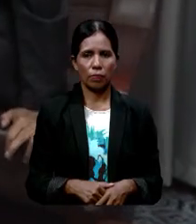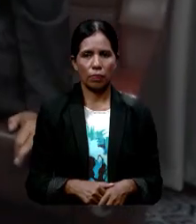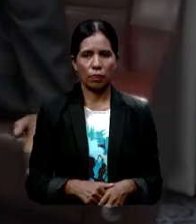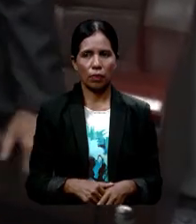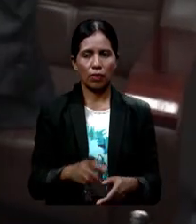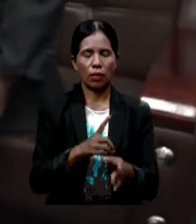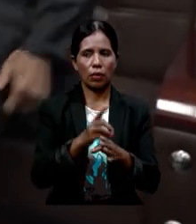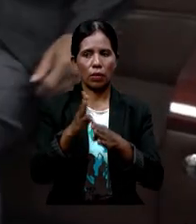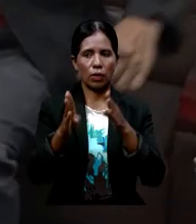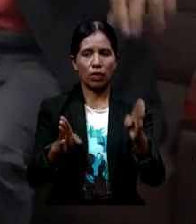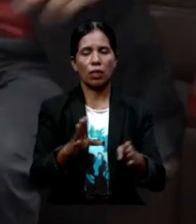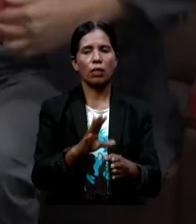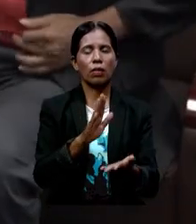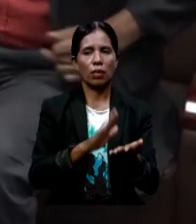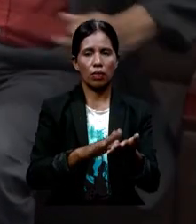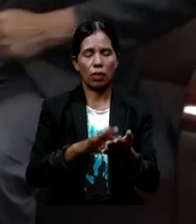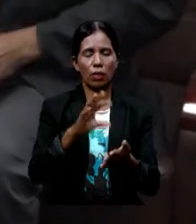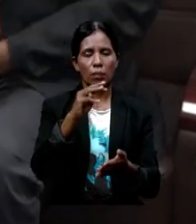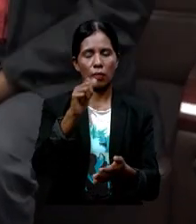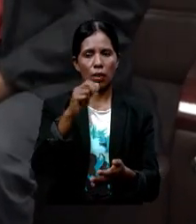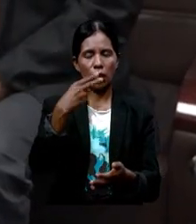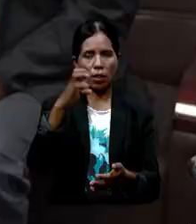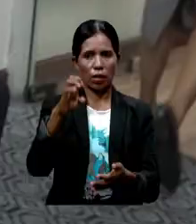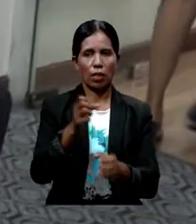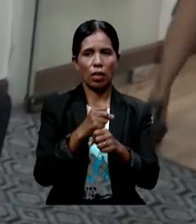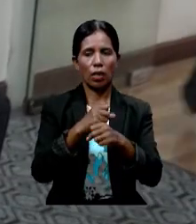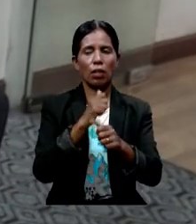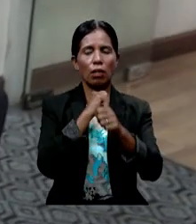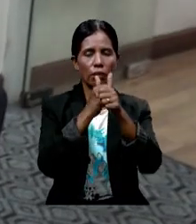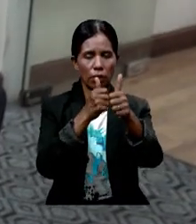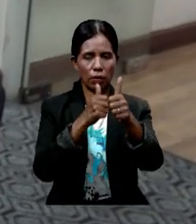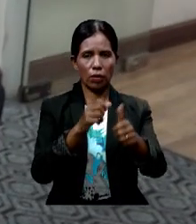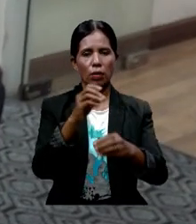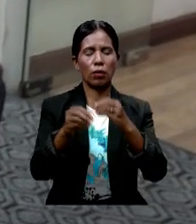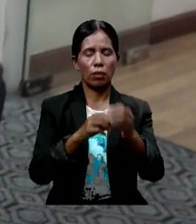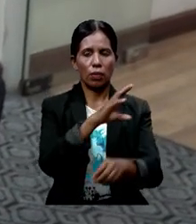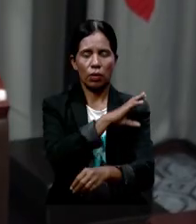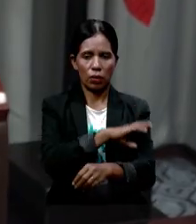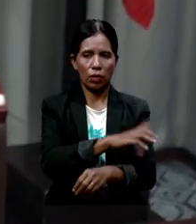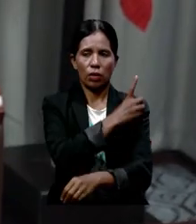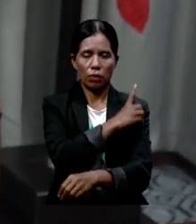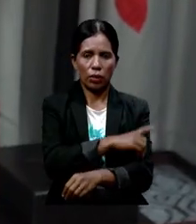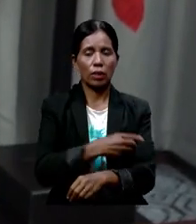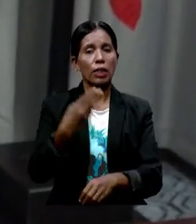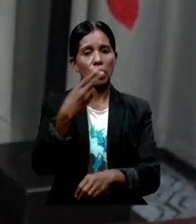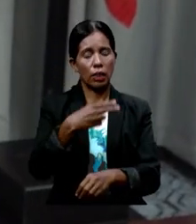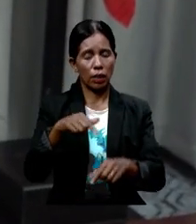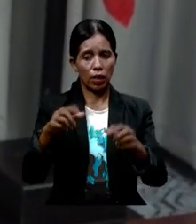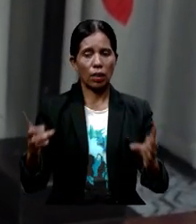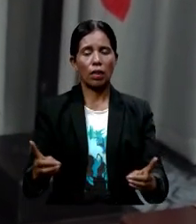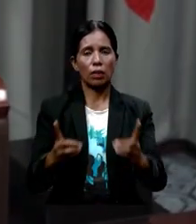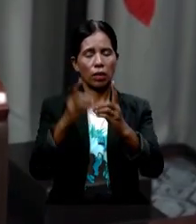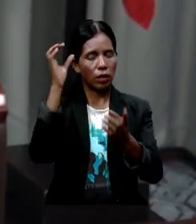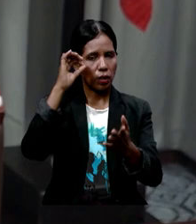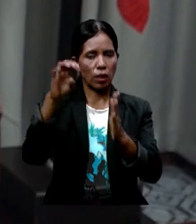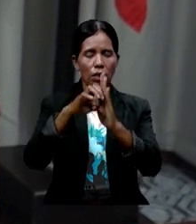Diretor Executivo da Fundação Mahim, Nebe Durante, né, halou advocacia para assunto segurança na defesa quinta, né? Assurumalo o secretário